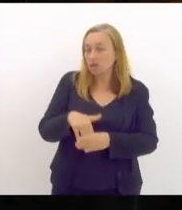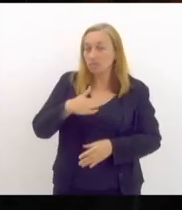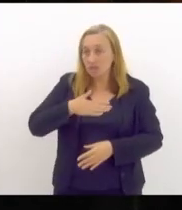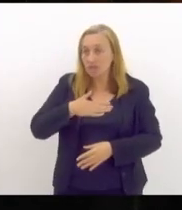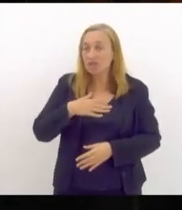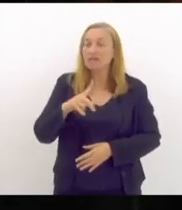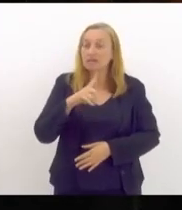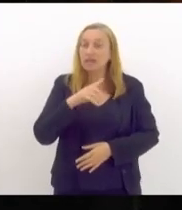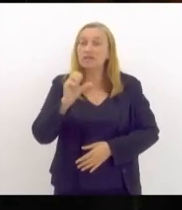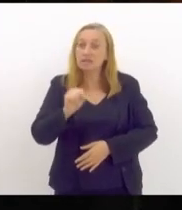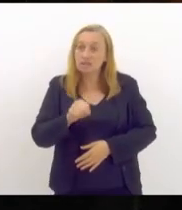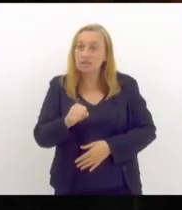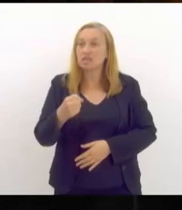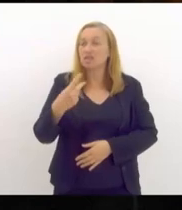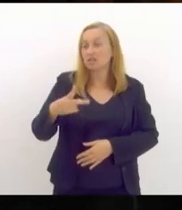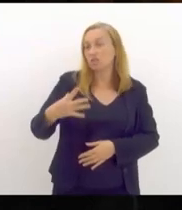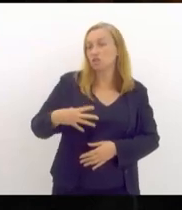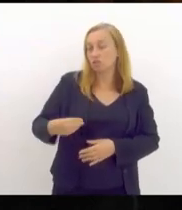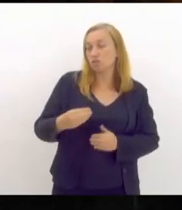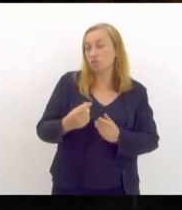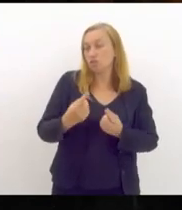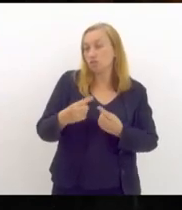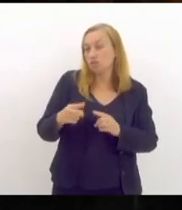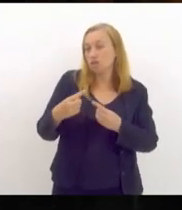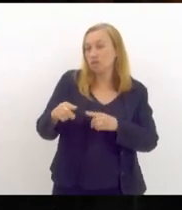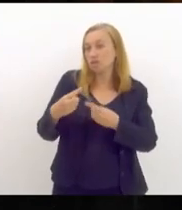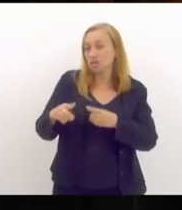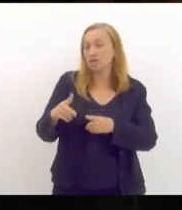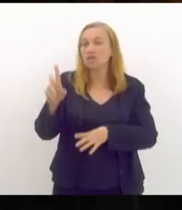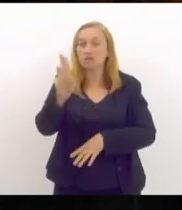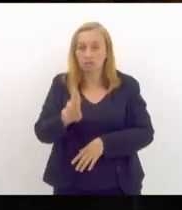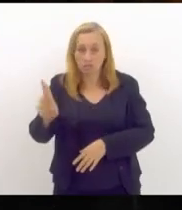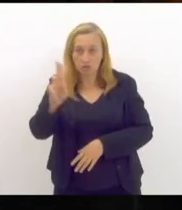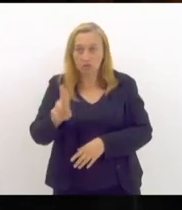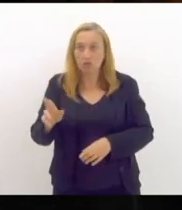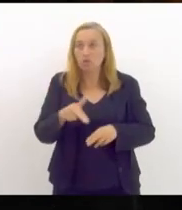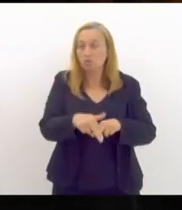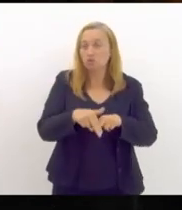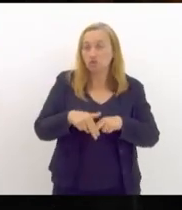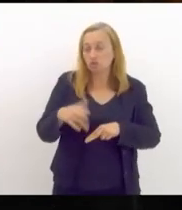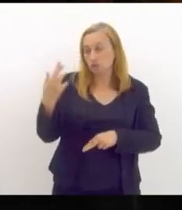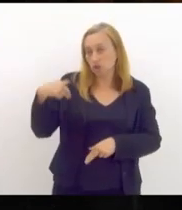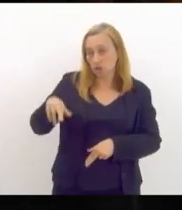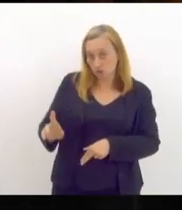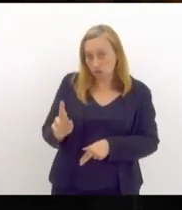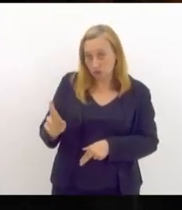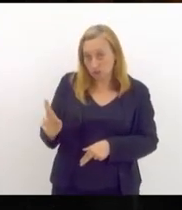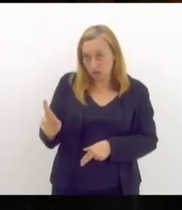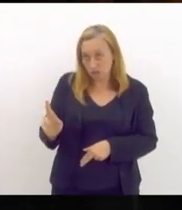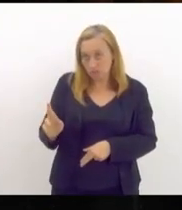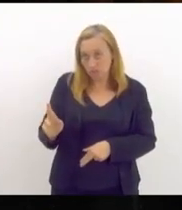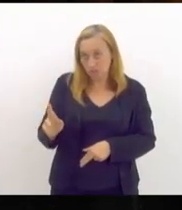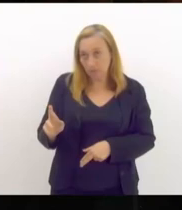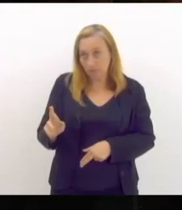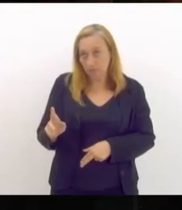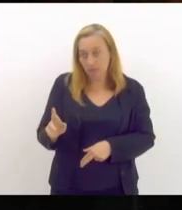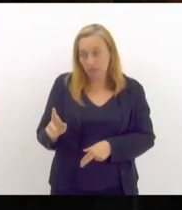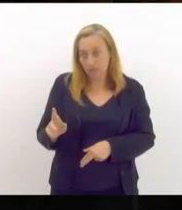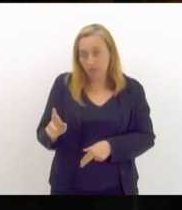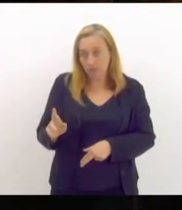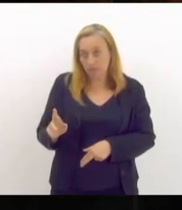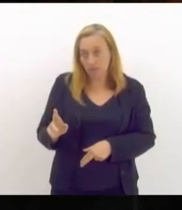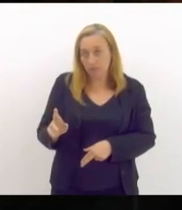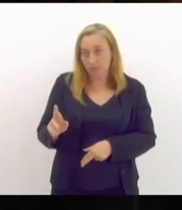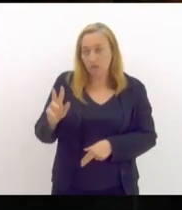Tem sim seus filhos perseguidos nas universidades por questões religiosas né que a polarização